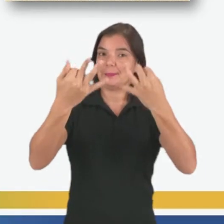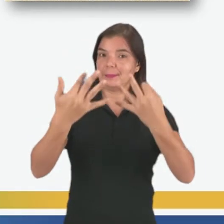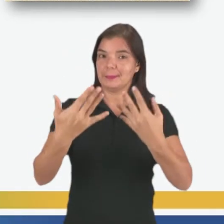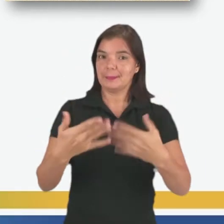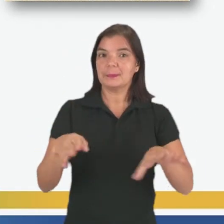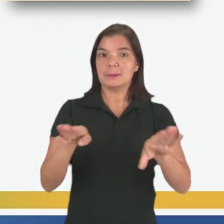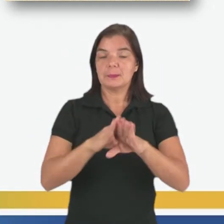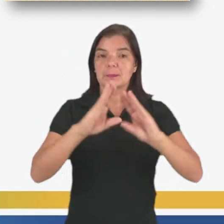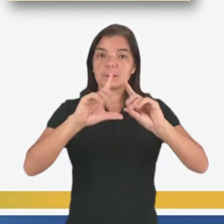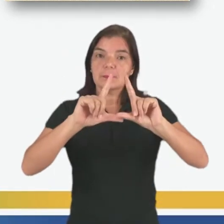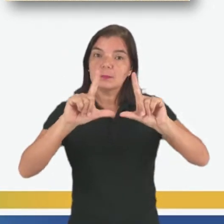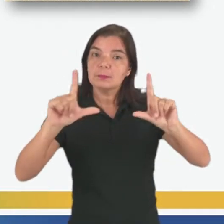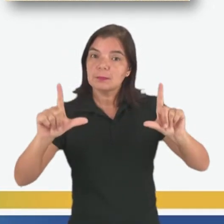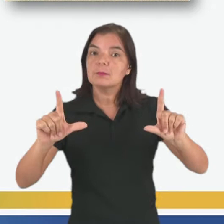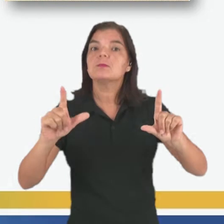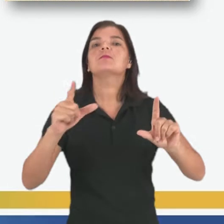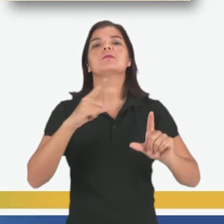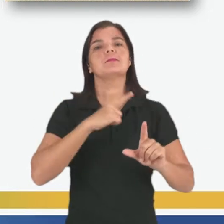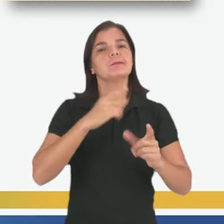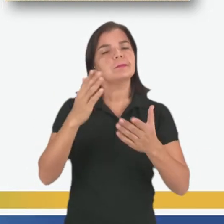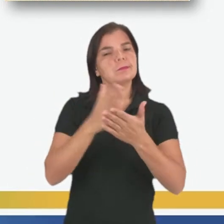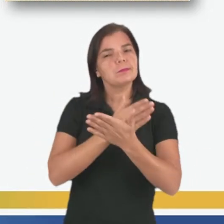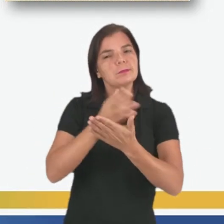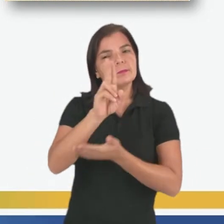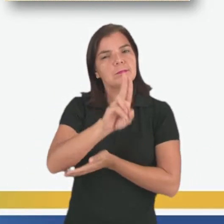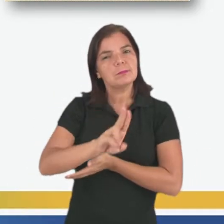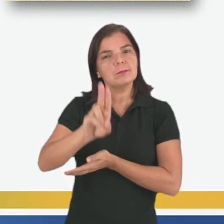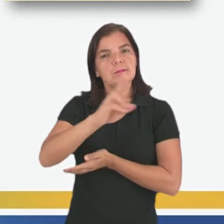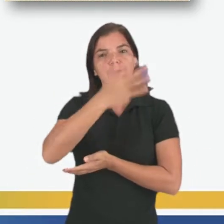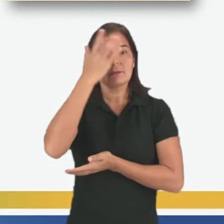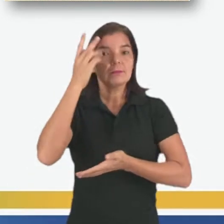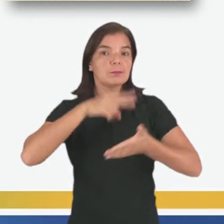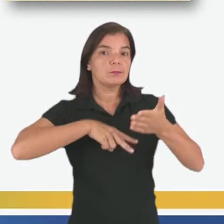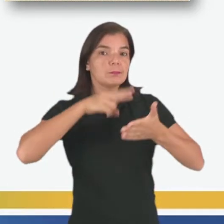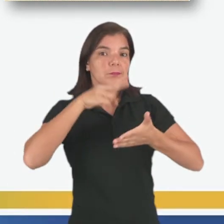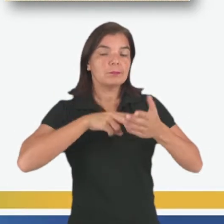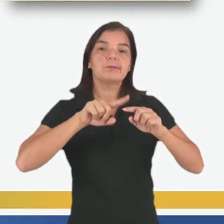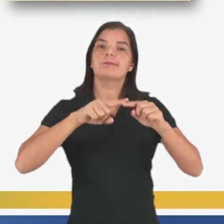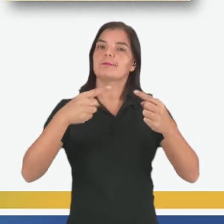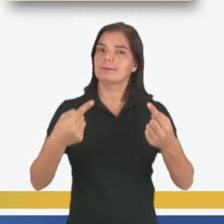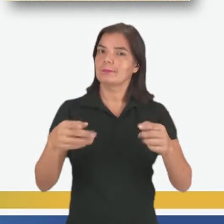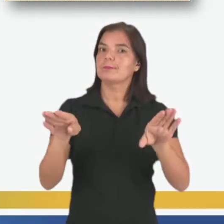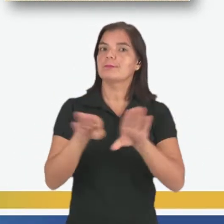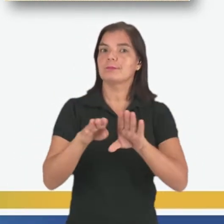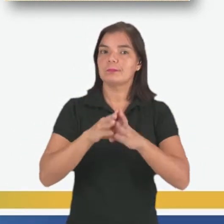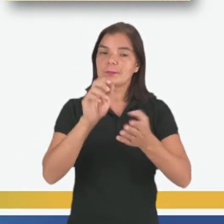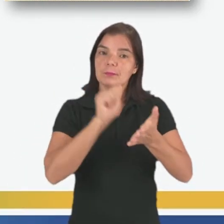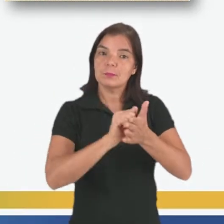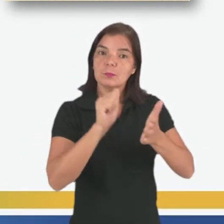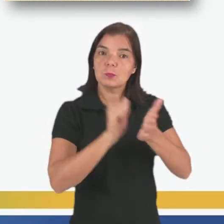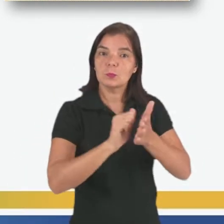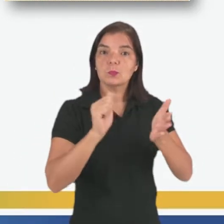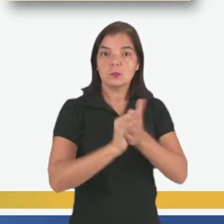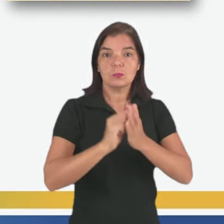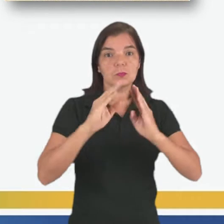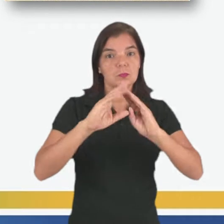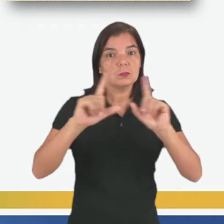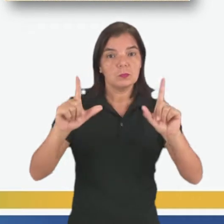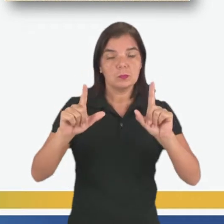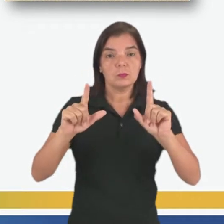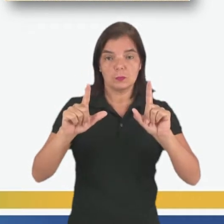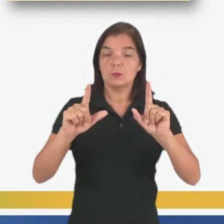explicativa, esclarecedora e que tem alguma utilidade para o leitor. Logo, ele é produzido em um tom